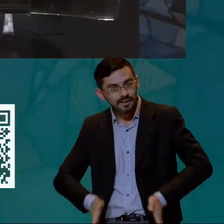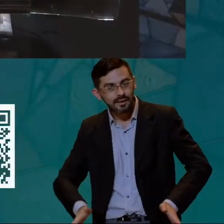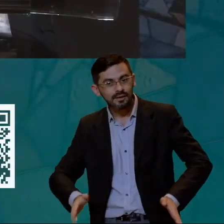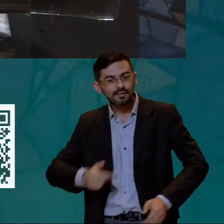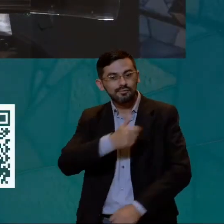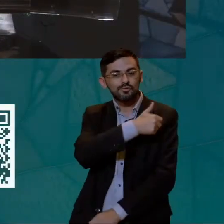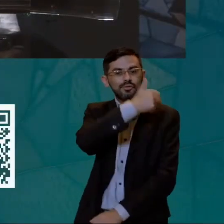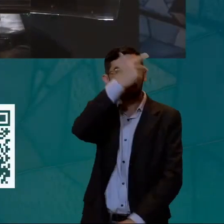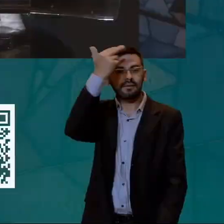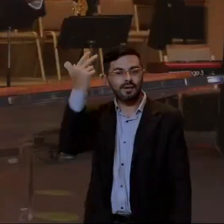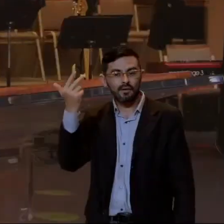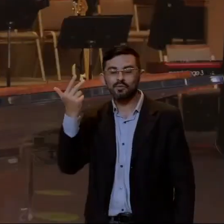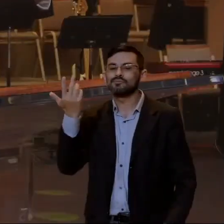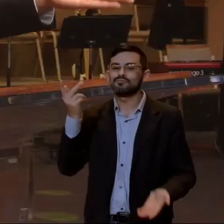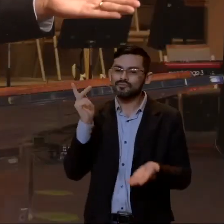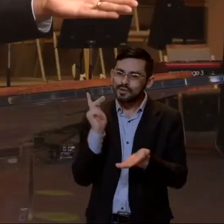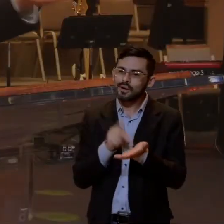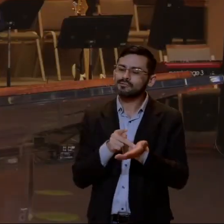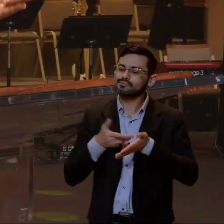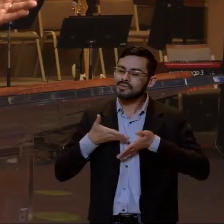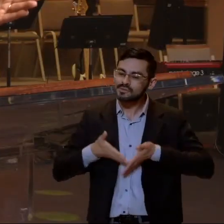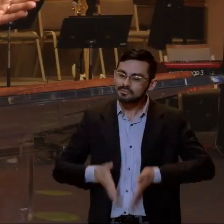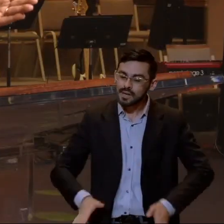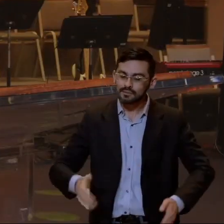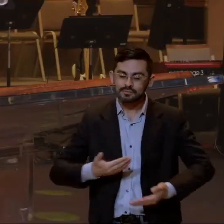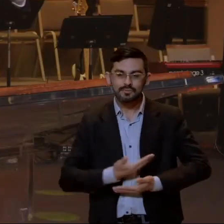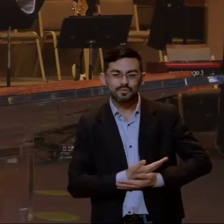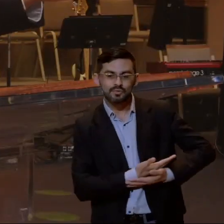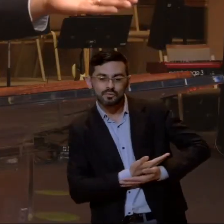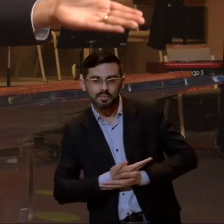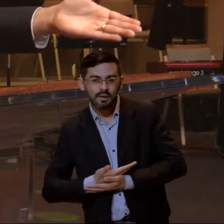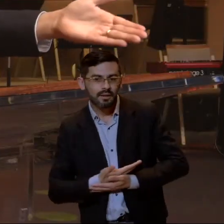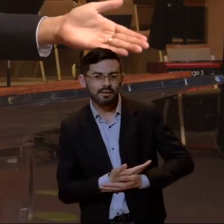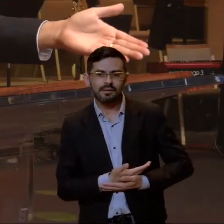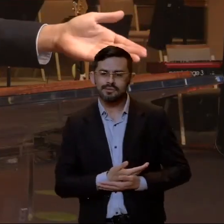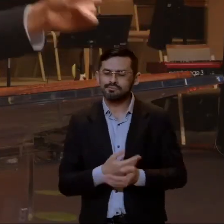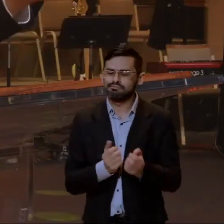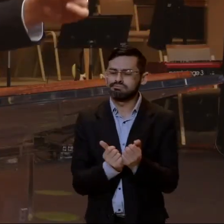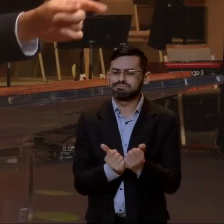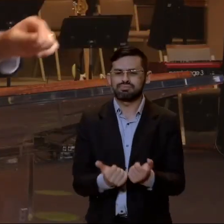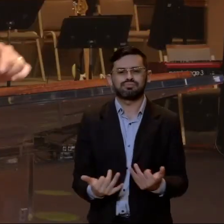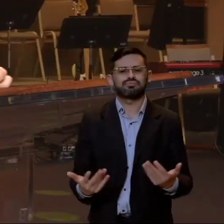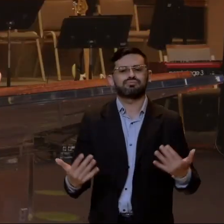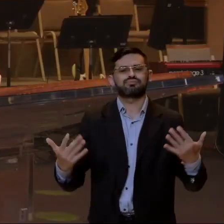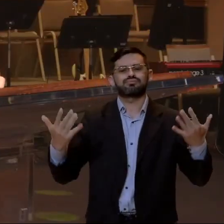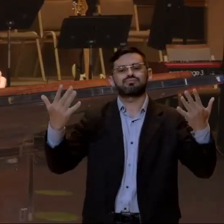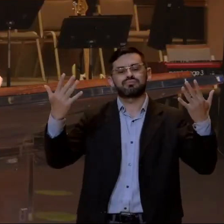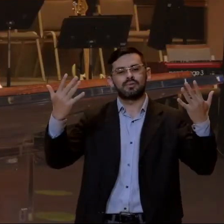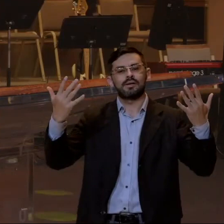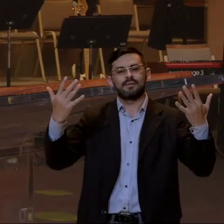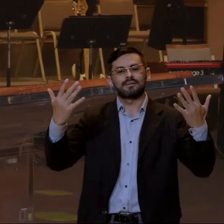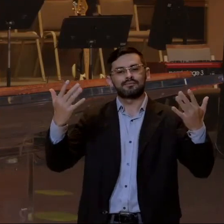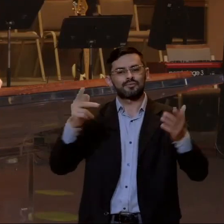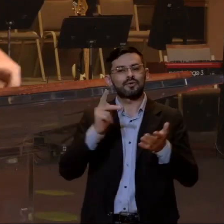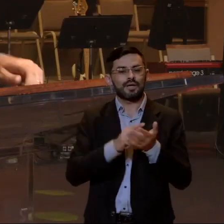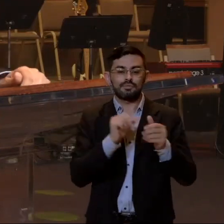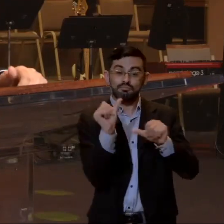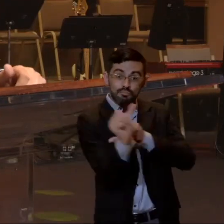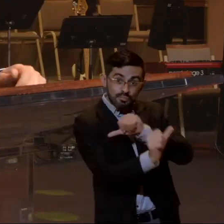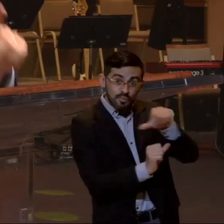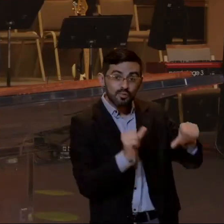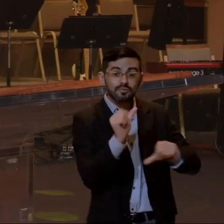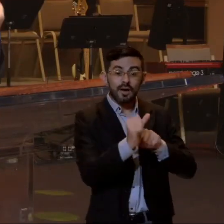Natal, o nascimento de um bebê, de um jeito extraordinário, marca a vida de uma